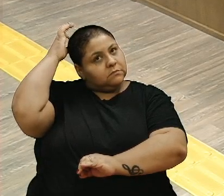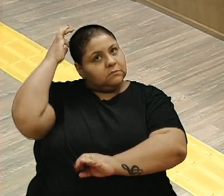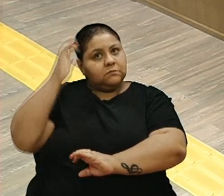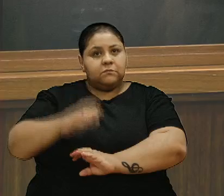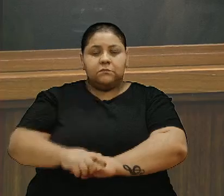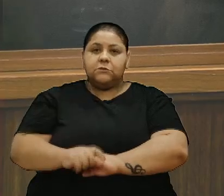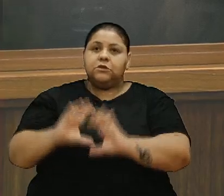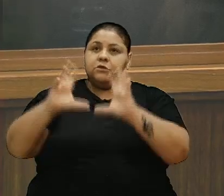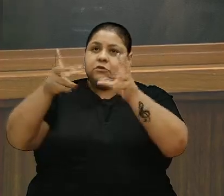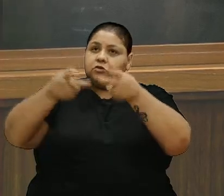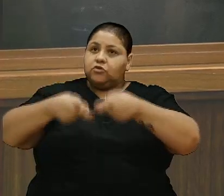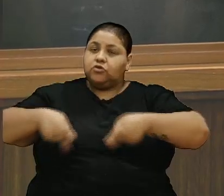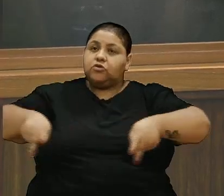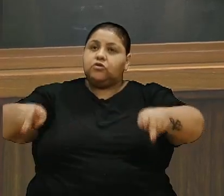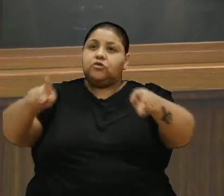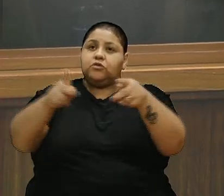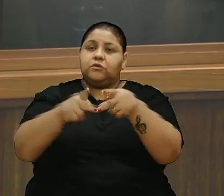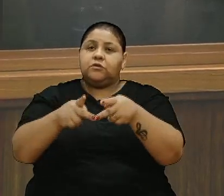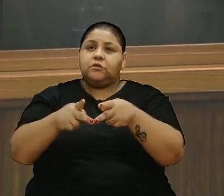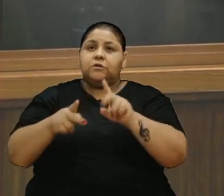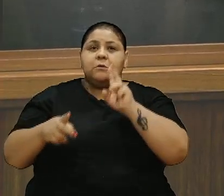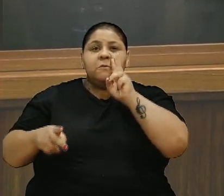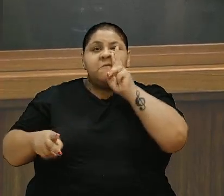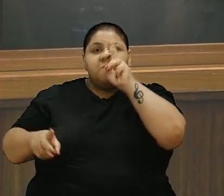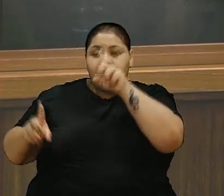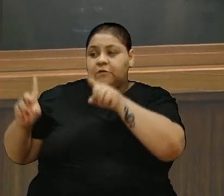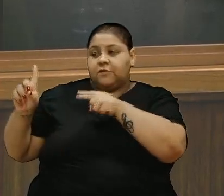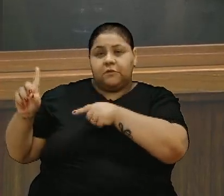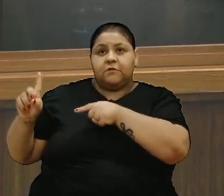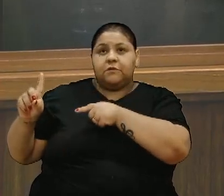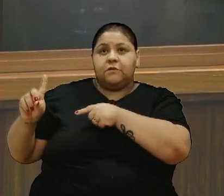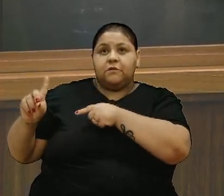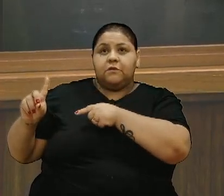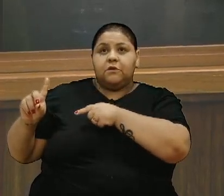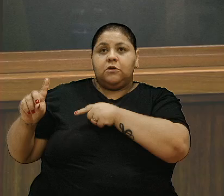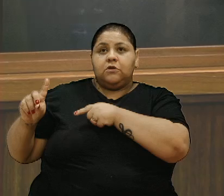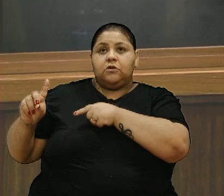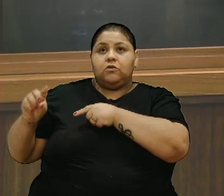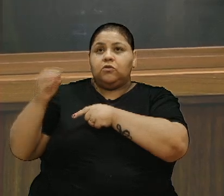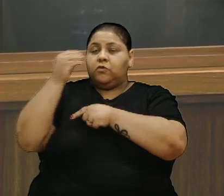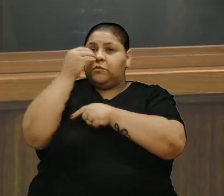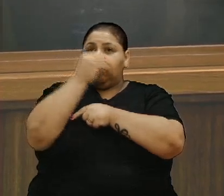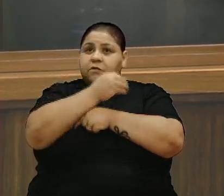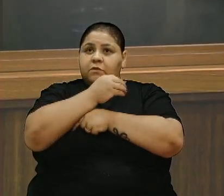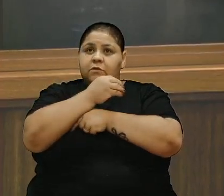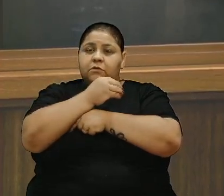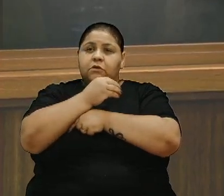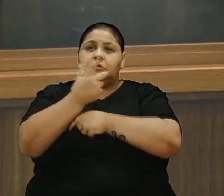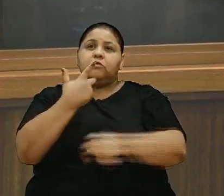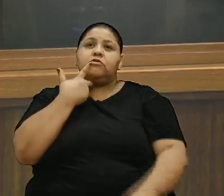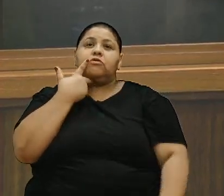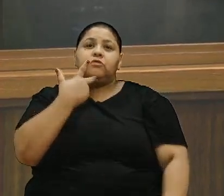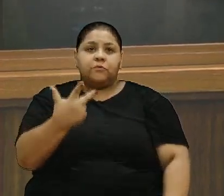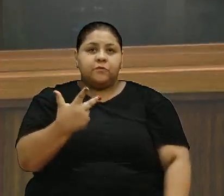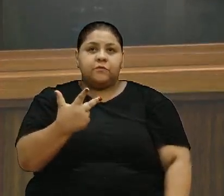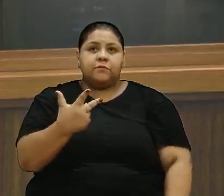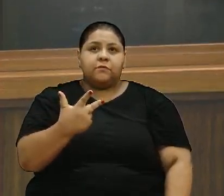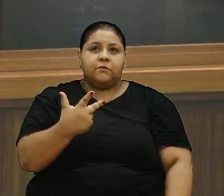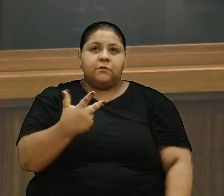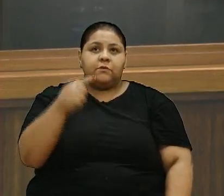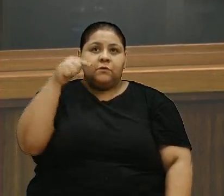Todo povo não é de extrema-direita e eu não estou ofendendo o povo. Eu estou dizendo que